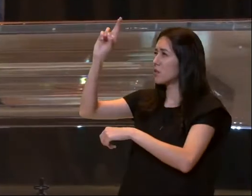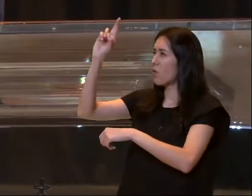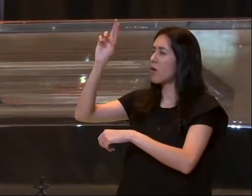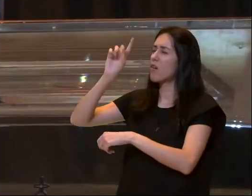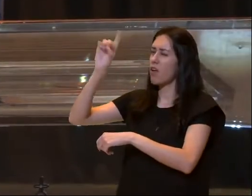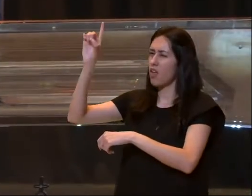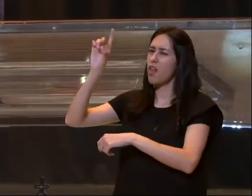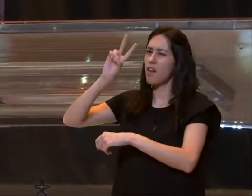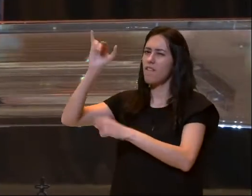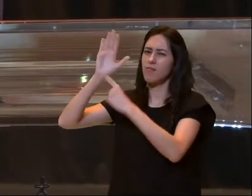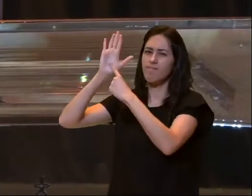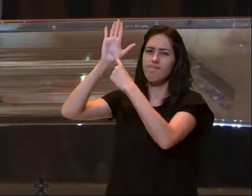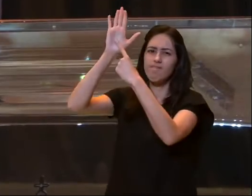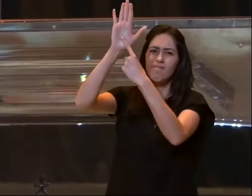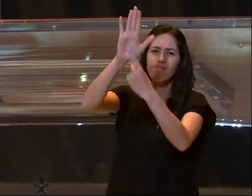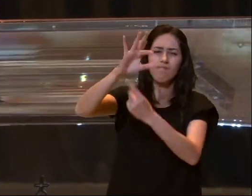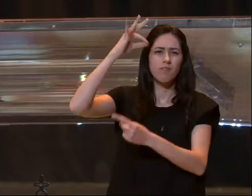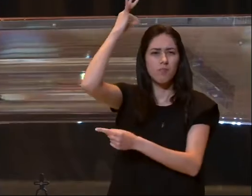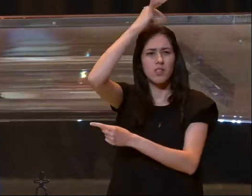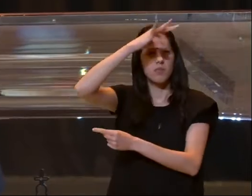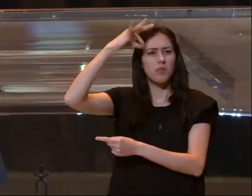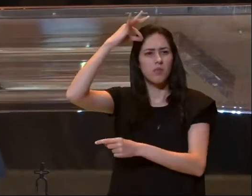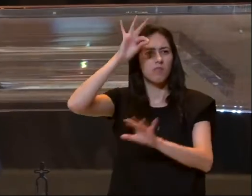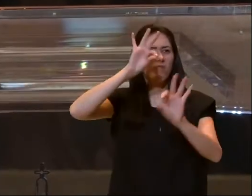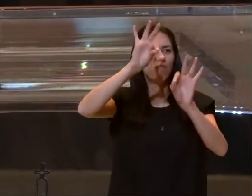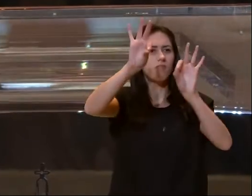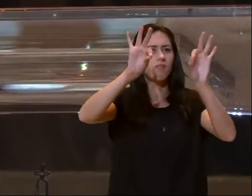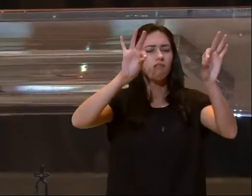do Espírito dEle sobre nós.